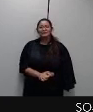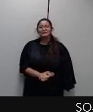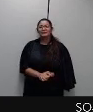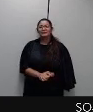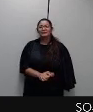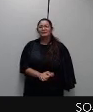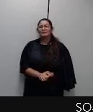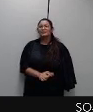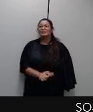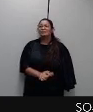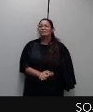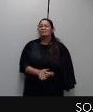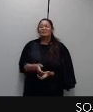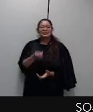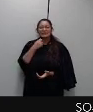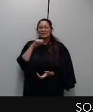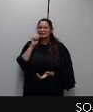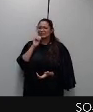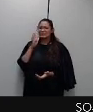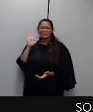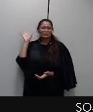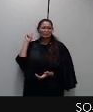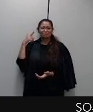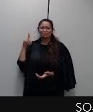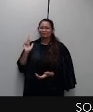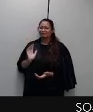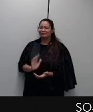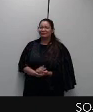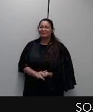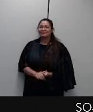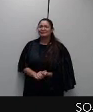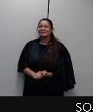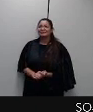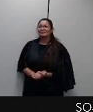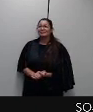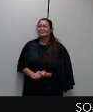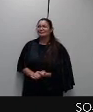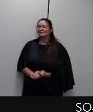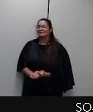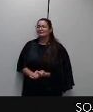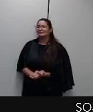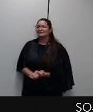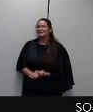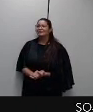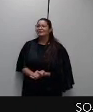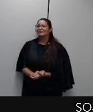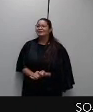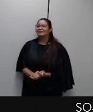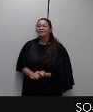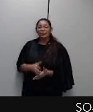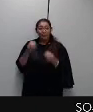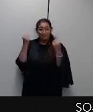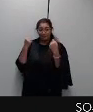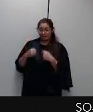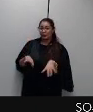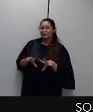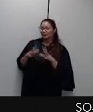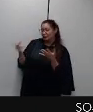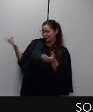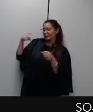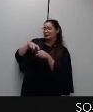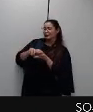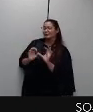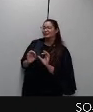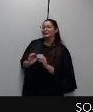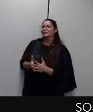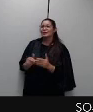E aí tá sem som este apoio Ele está sem som agora vamos pronto voltou por favor residentes